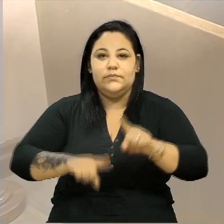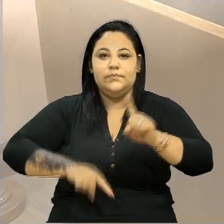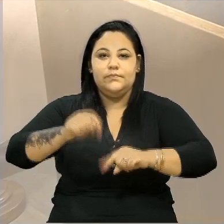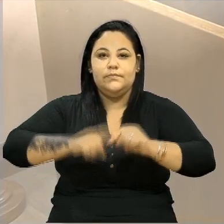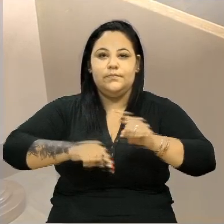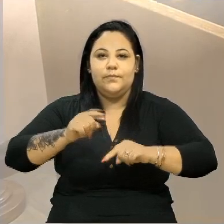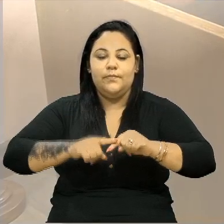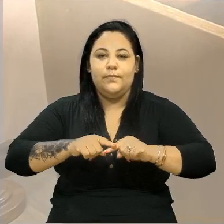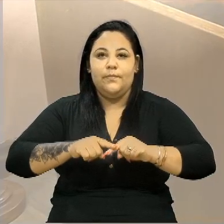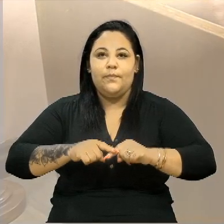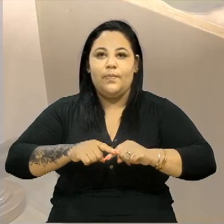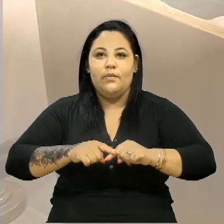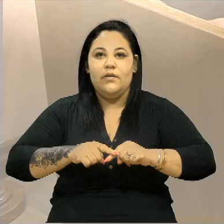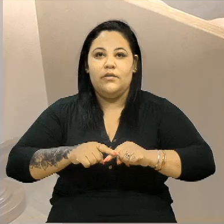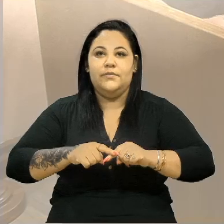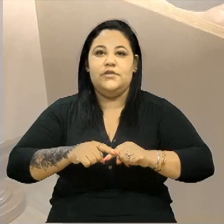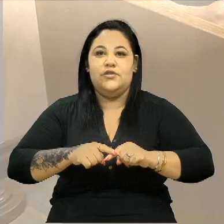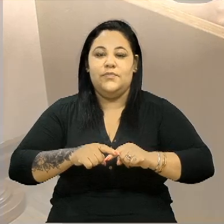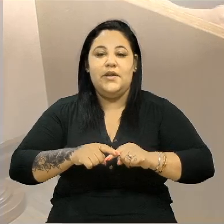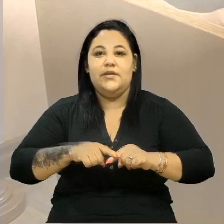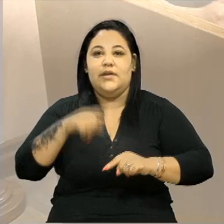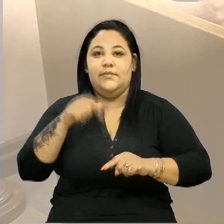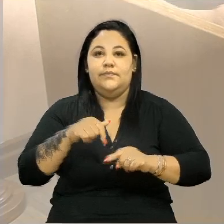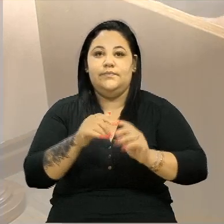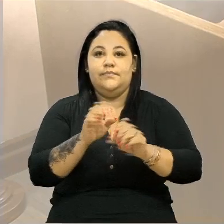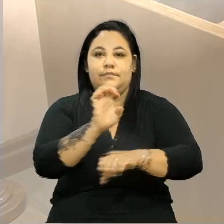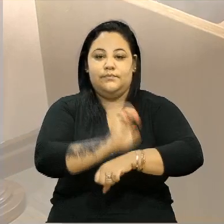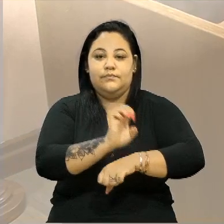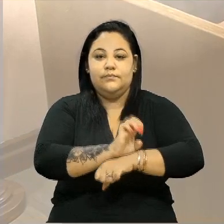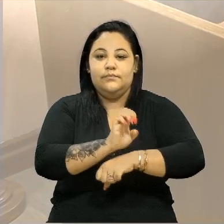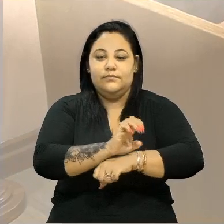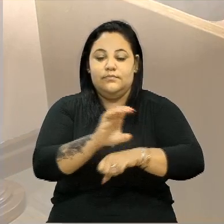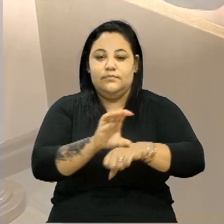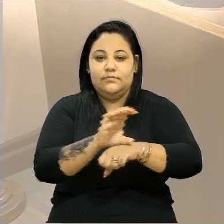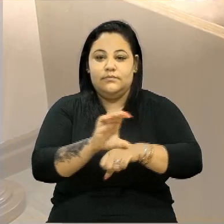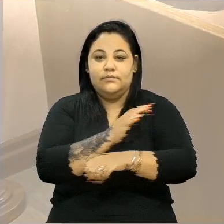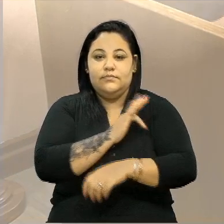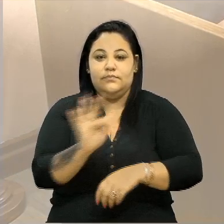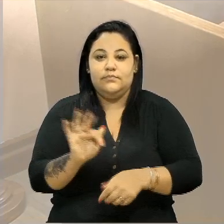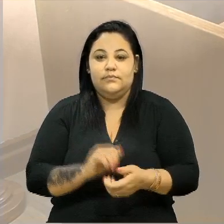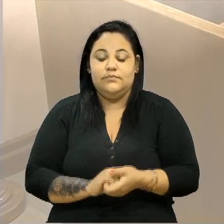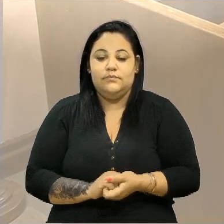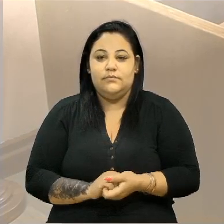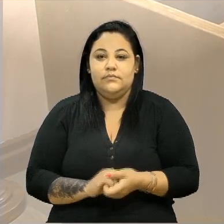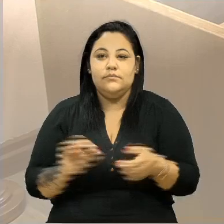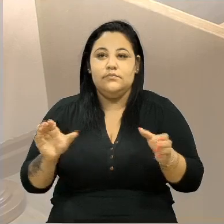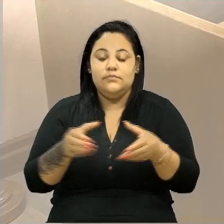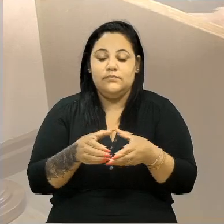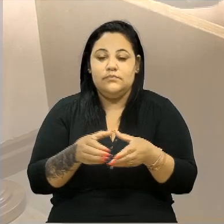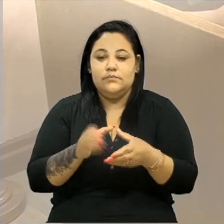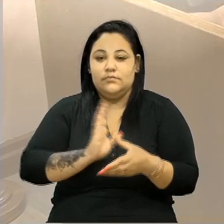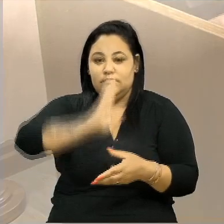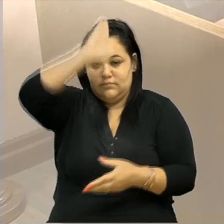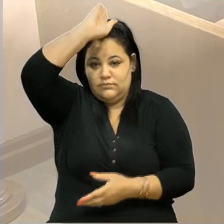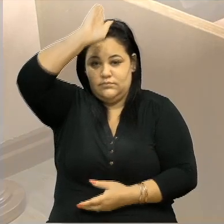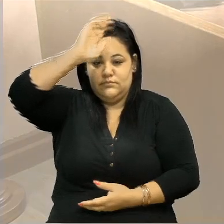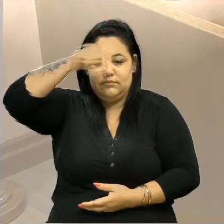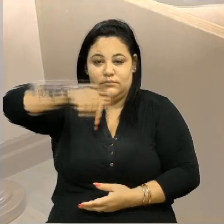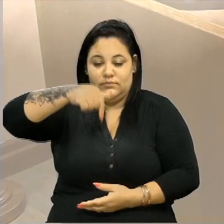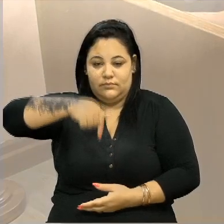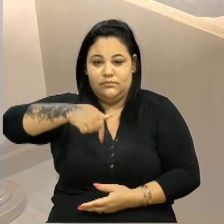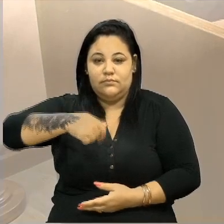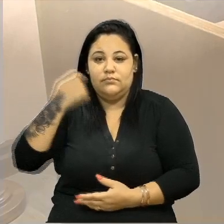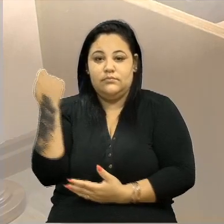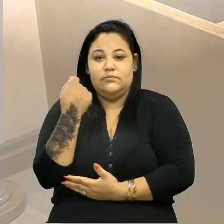Militar previsto na Constituição Estadual e na Constituição Federal. O Corpo de Bombeiros Militar do Estado do Rio Grande do Sul